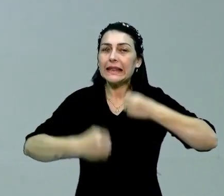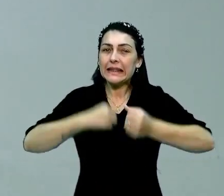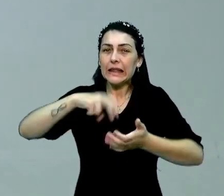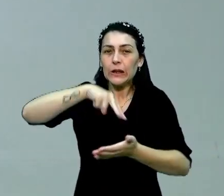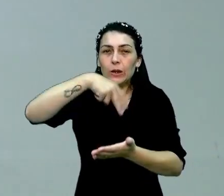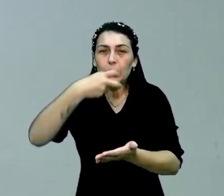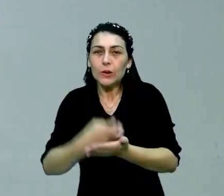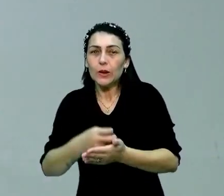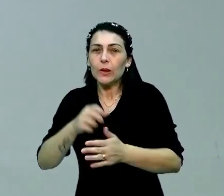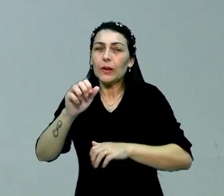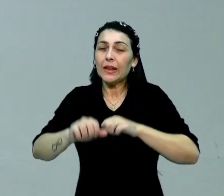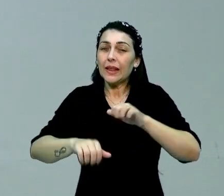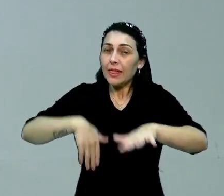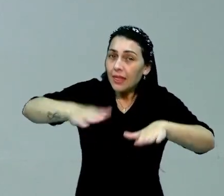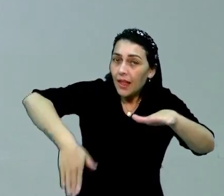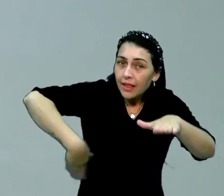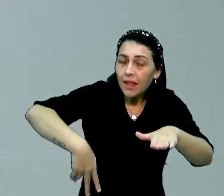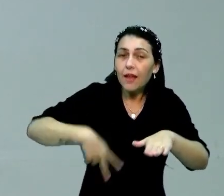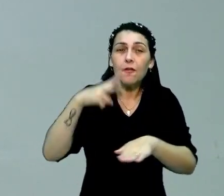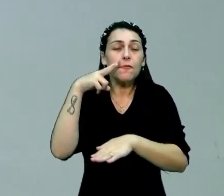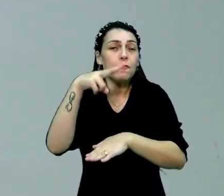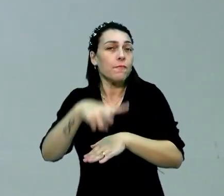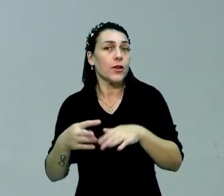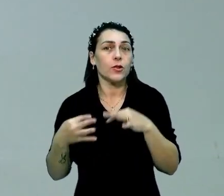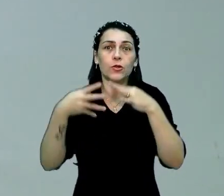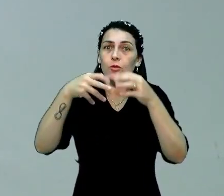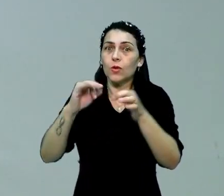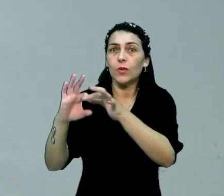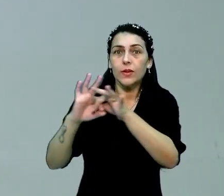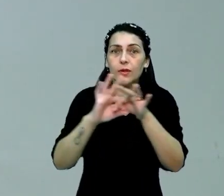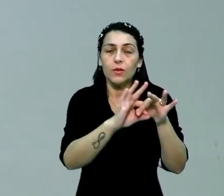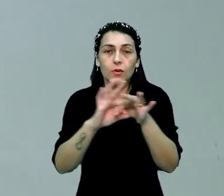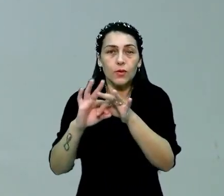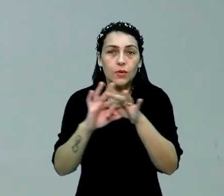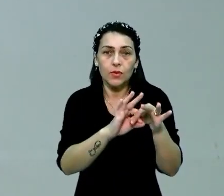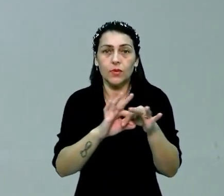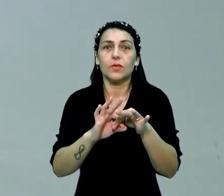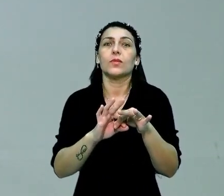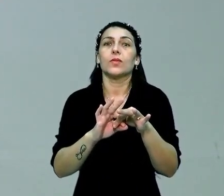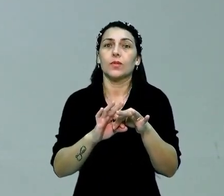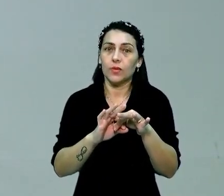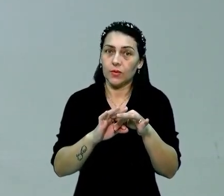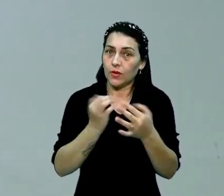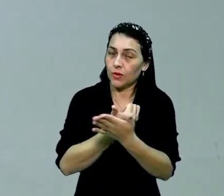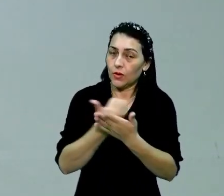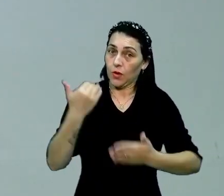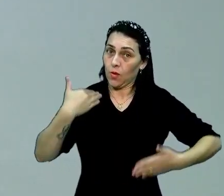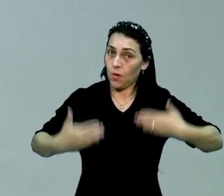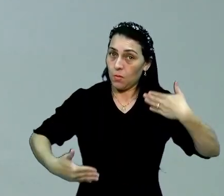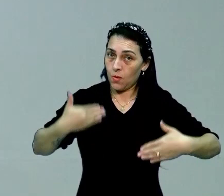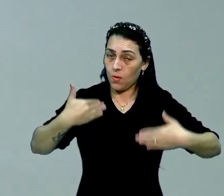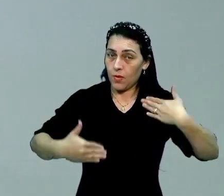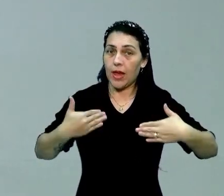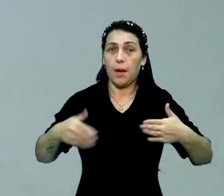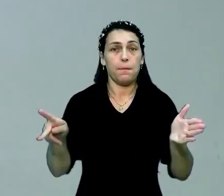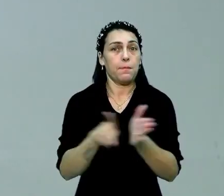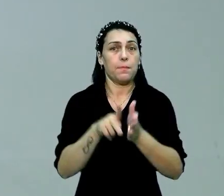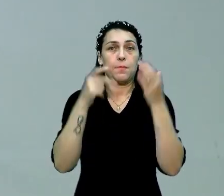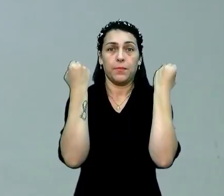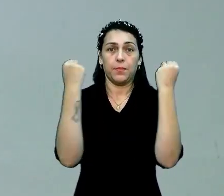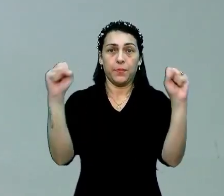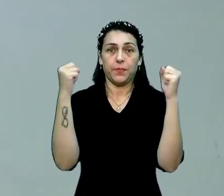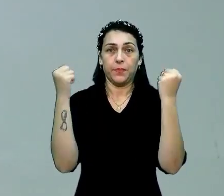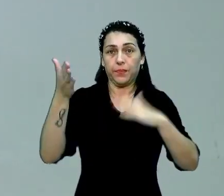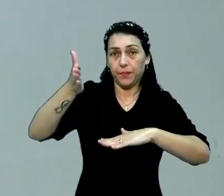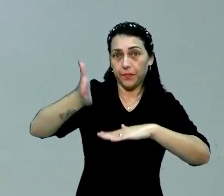saltar, pular, escalar, nadar. E vejam que todo esse contexto de ações corporais tem a ver com a atividade física